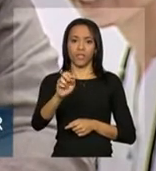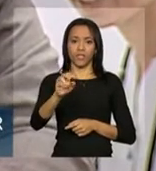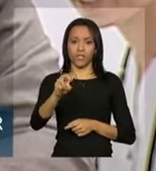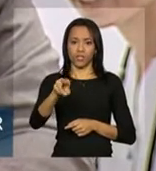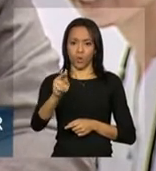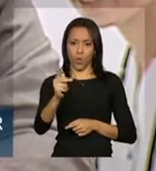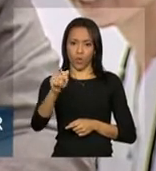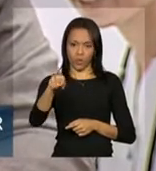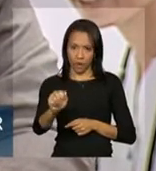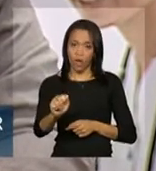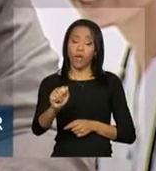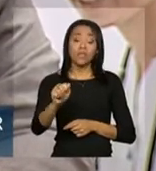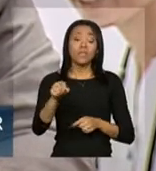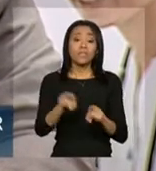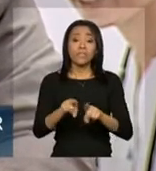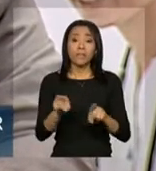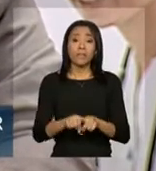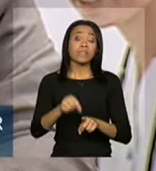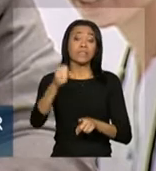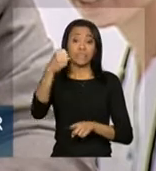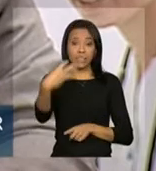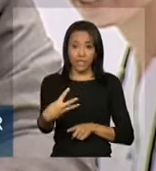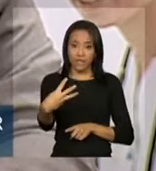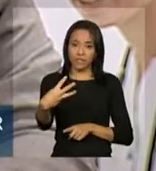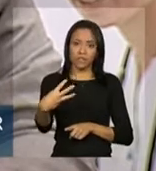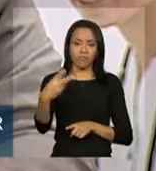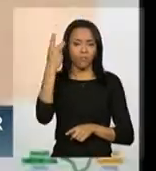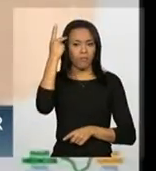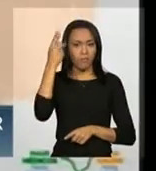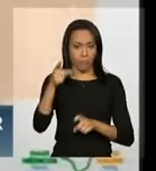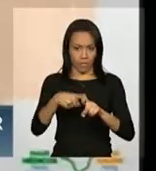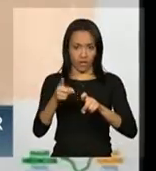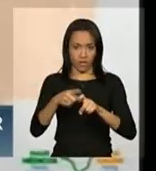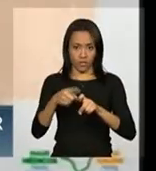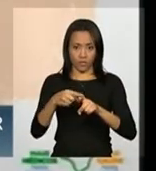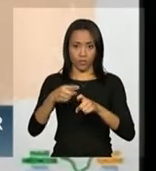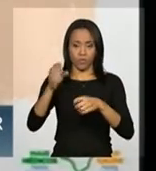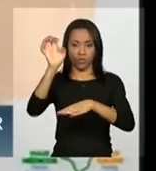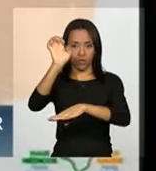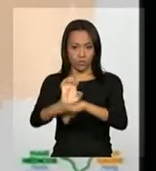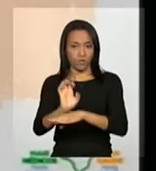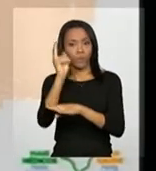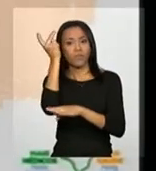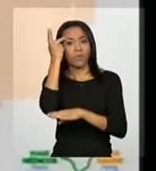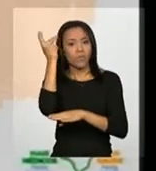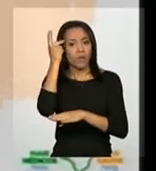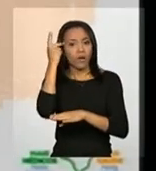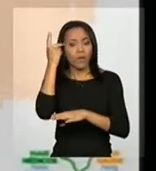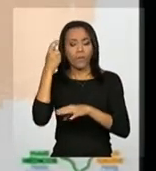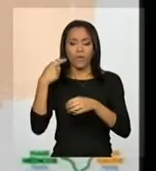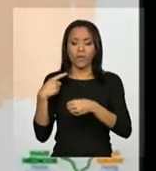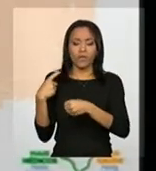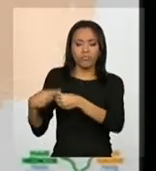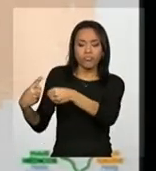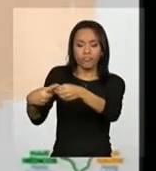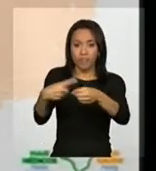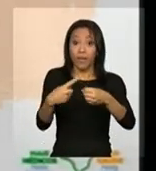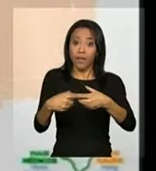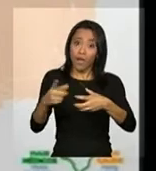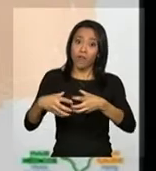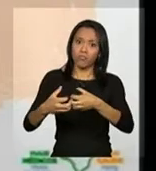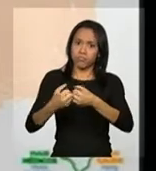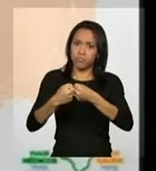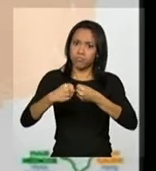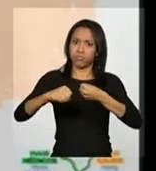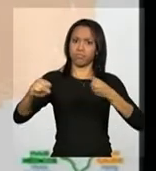médicos no Estado de São Paulo e em em em área também que são de região metropolitana